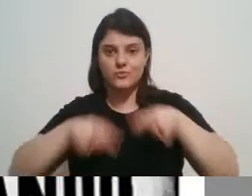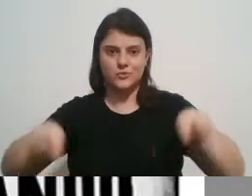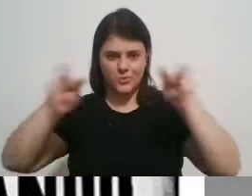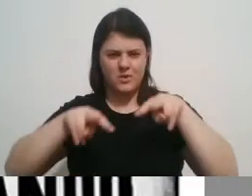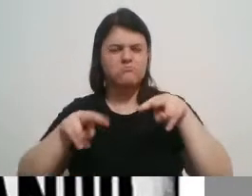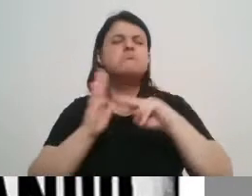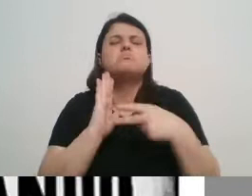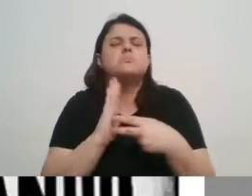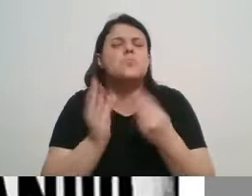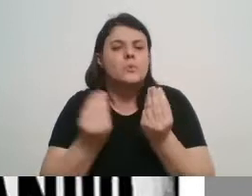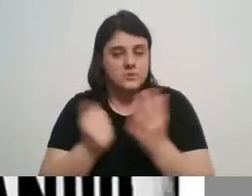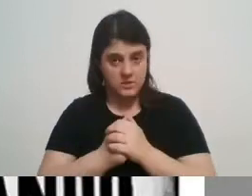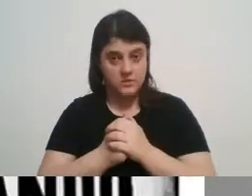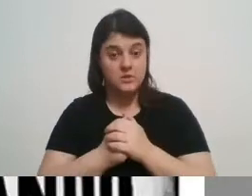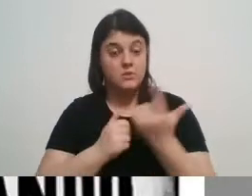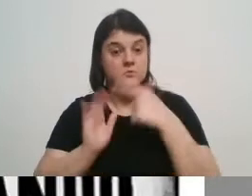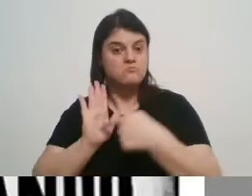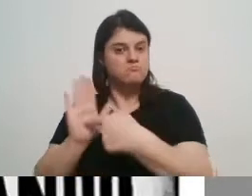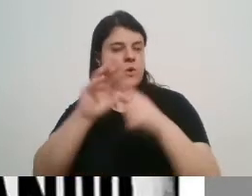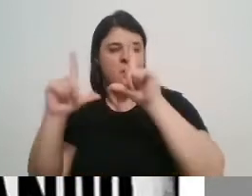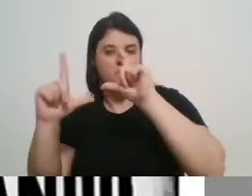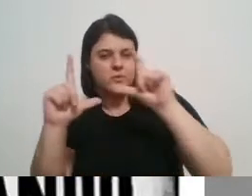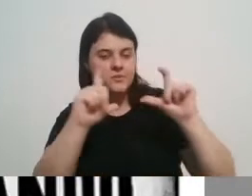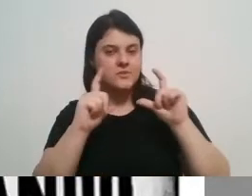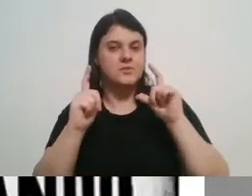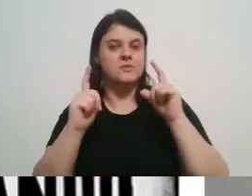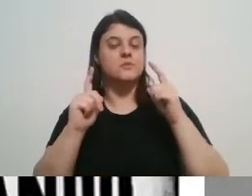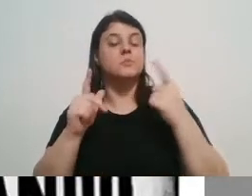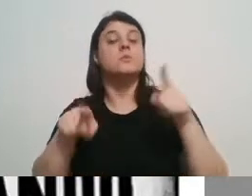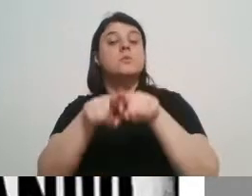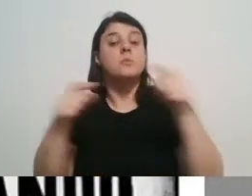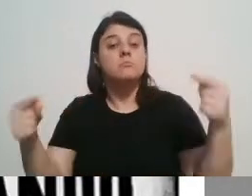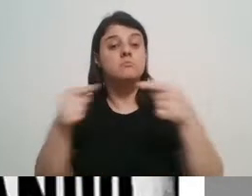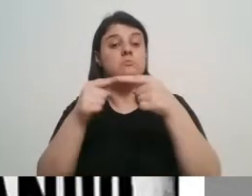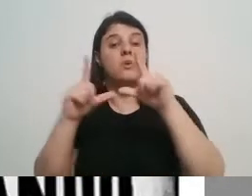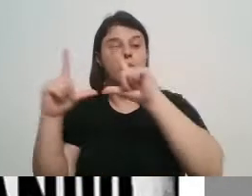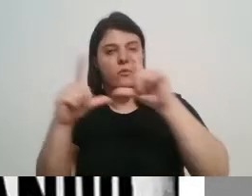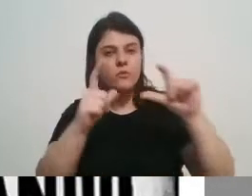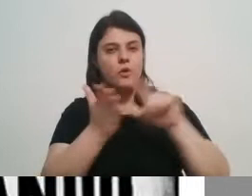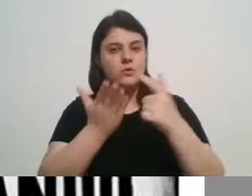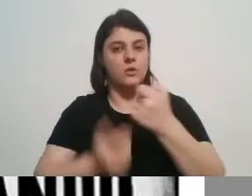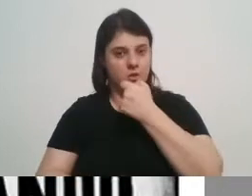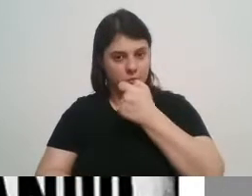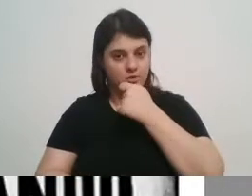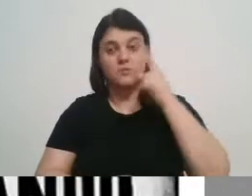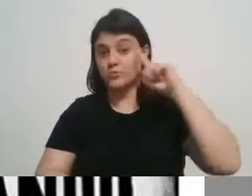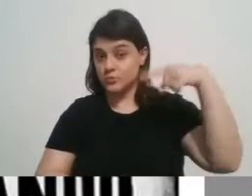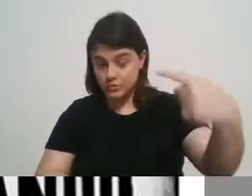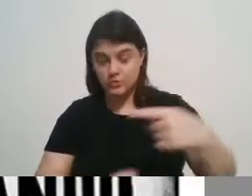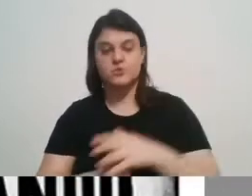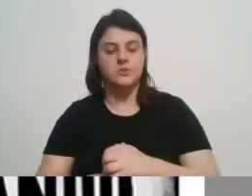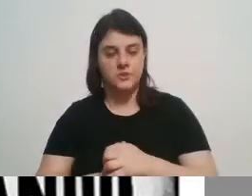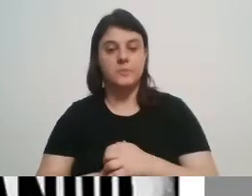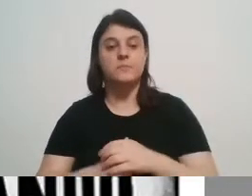significa? Protagonismo da fotografia, a inserção da fotorreportagem no jornalismo diário,